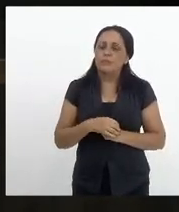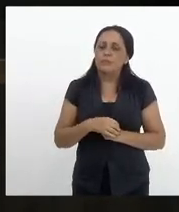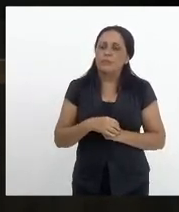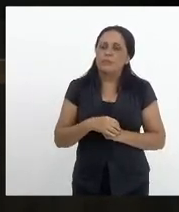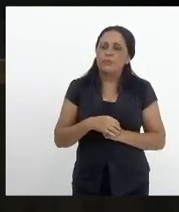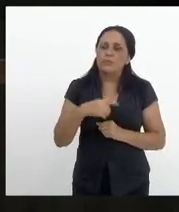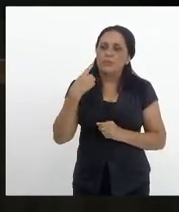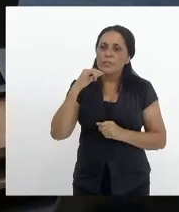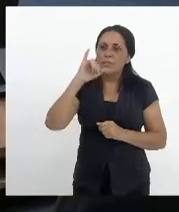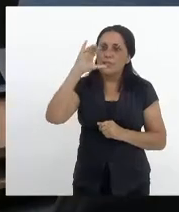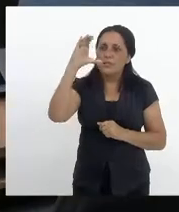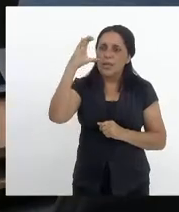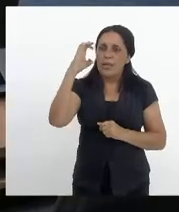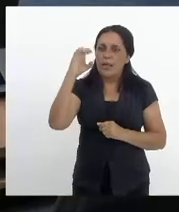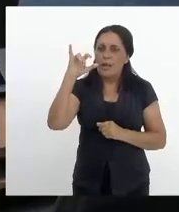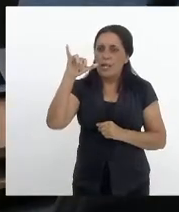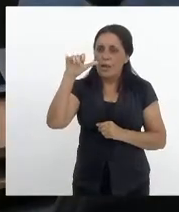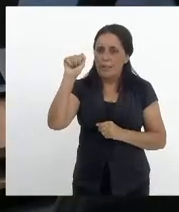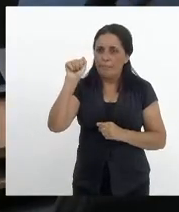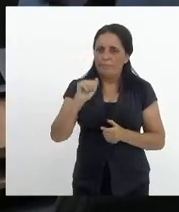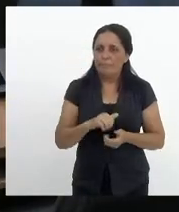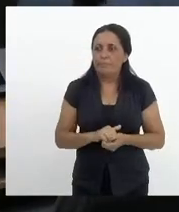Célia Jordão.